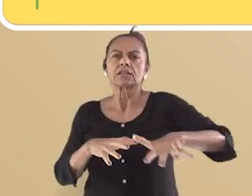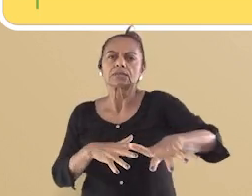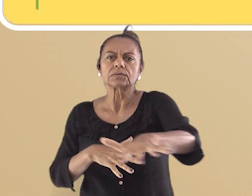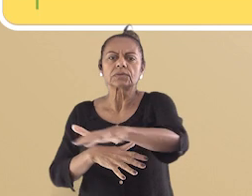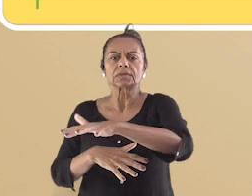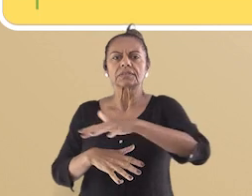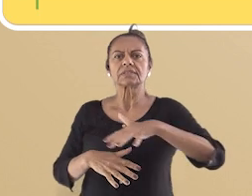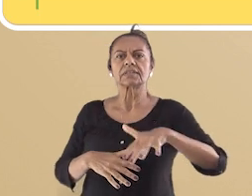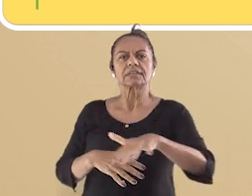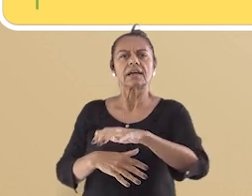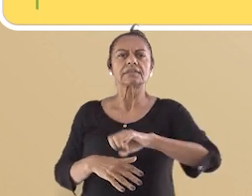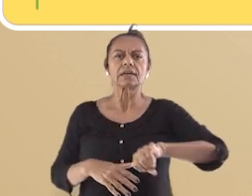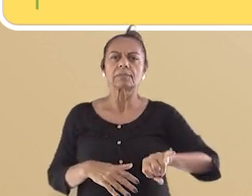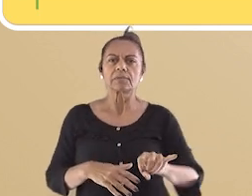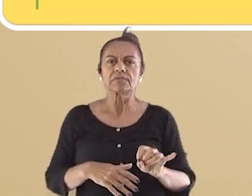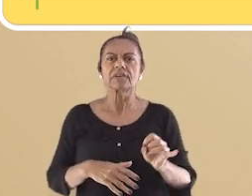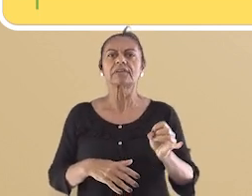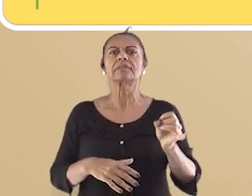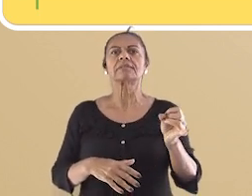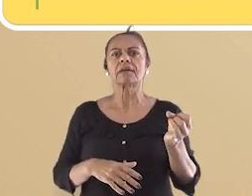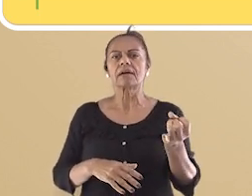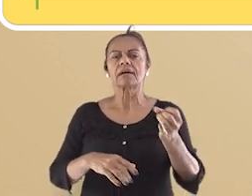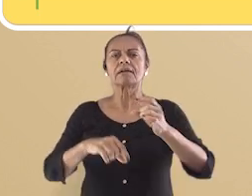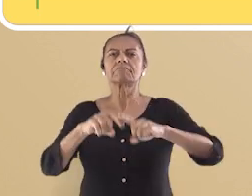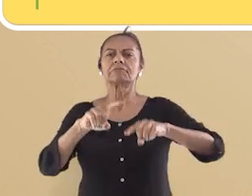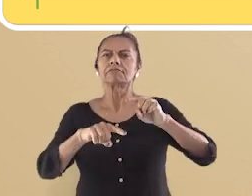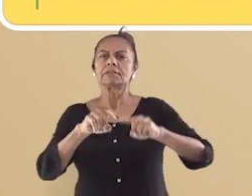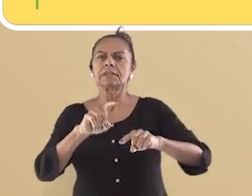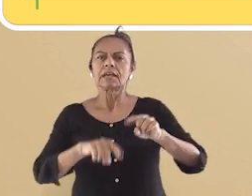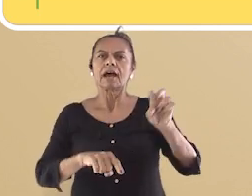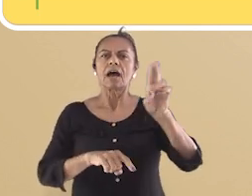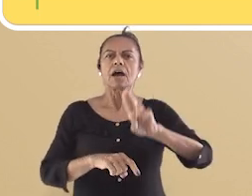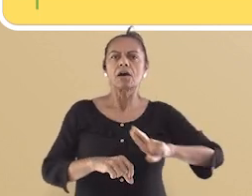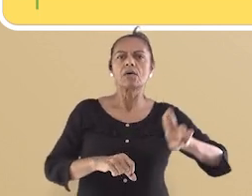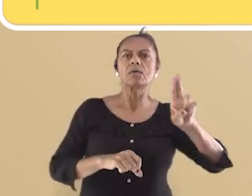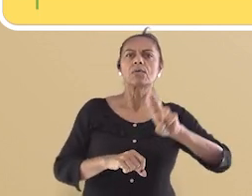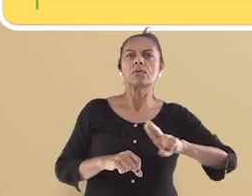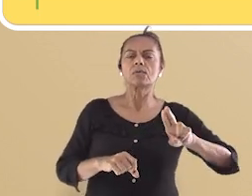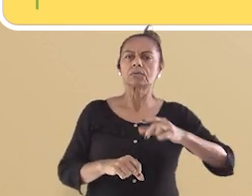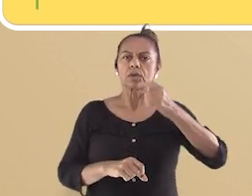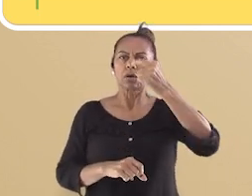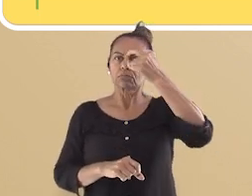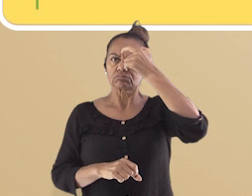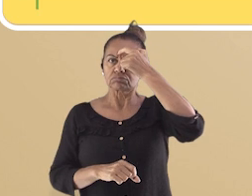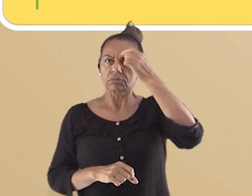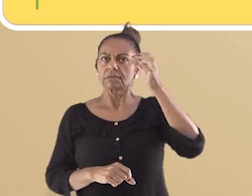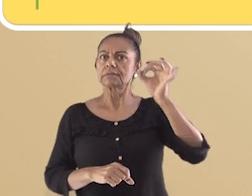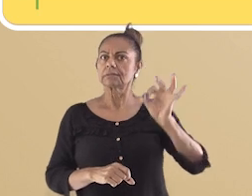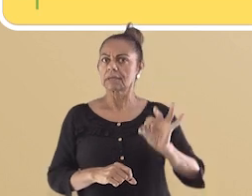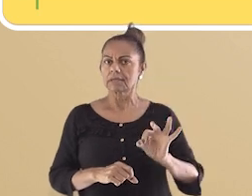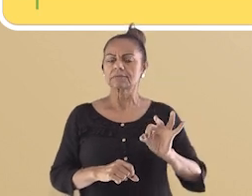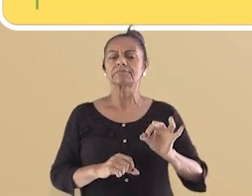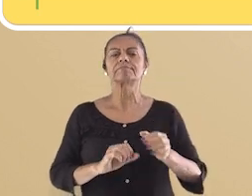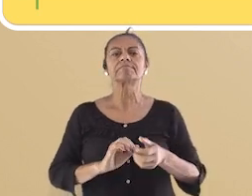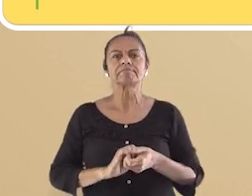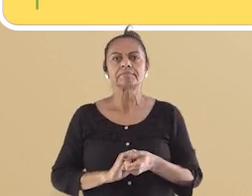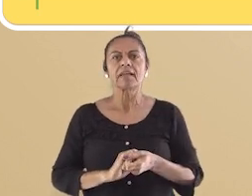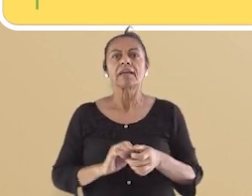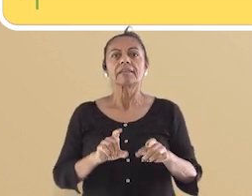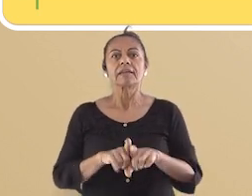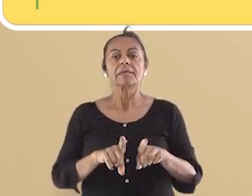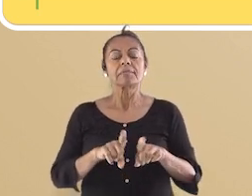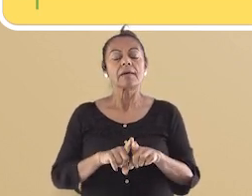solidariamente de seus recursos. O objetivo específico para esta aula é abordar o tema alimentação e a relação